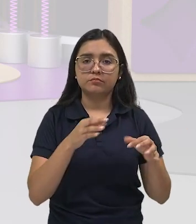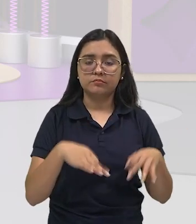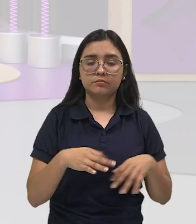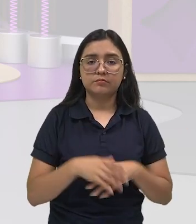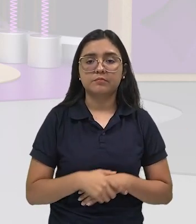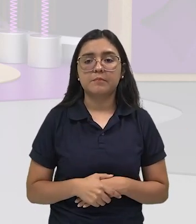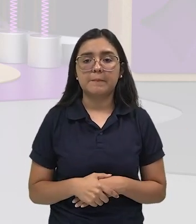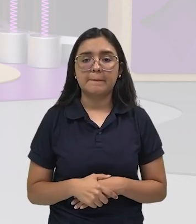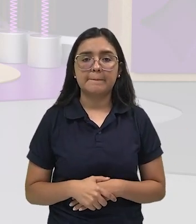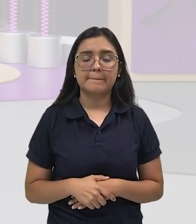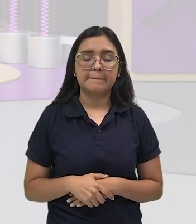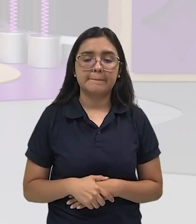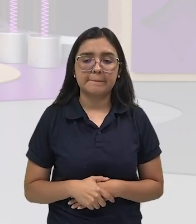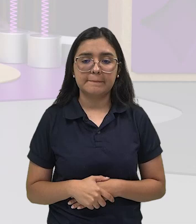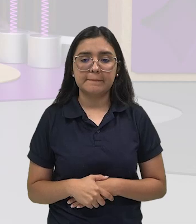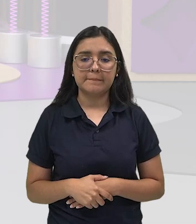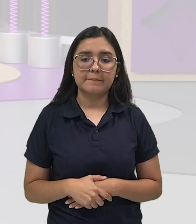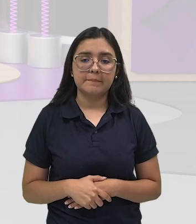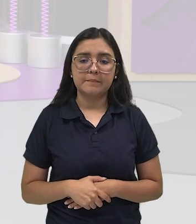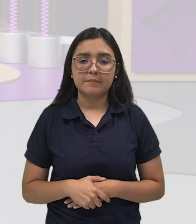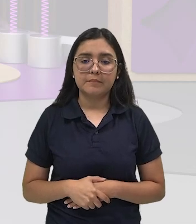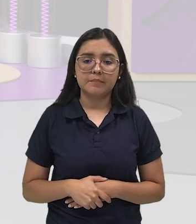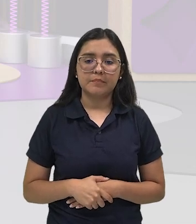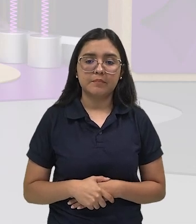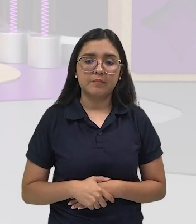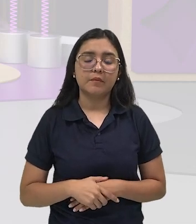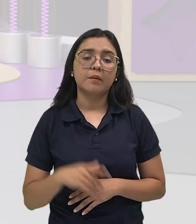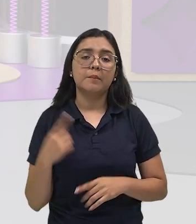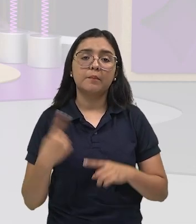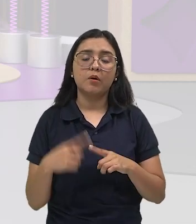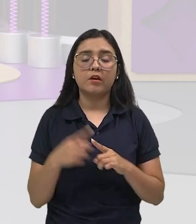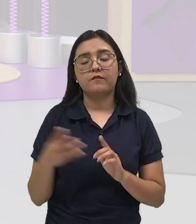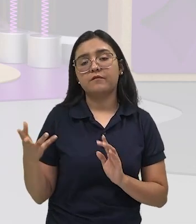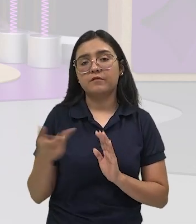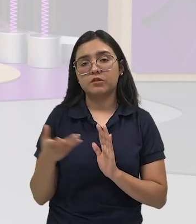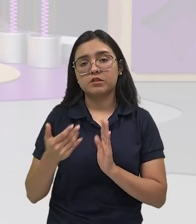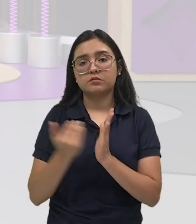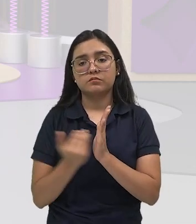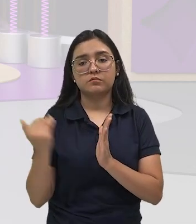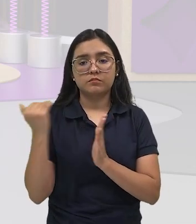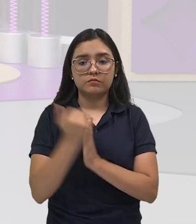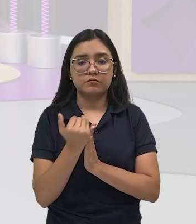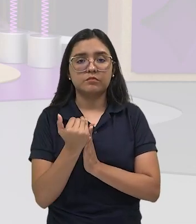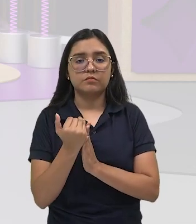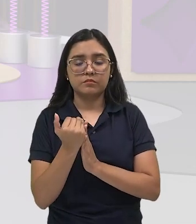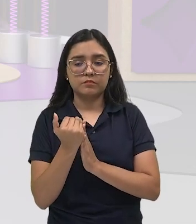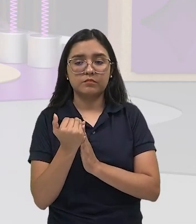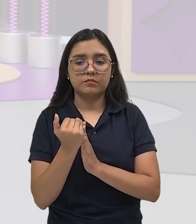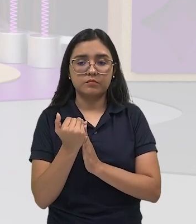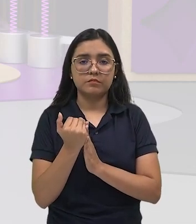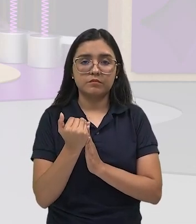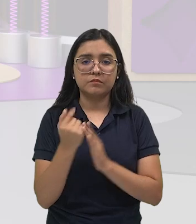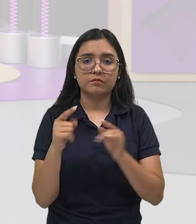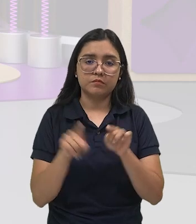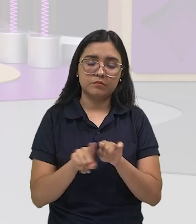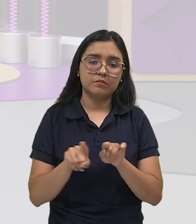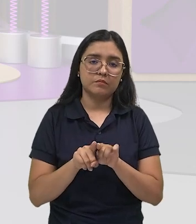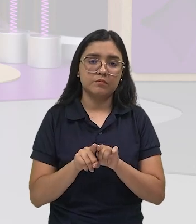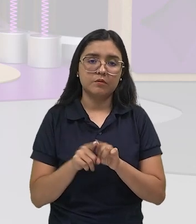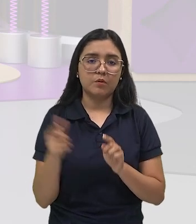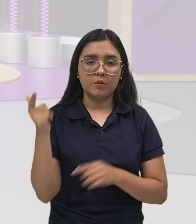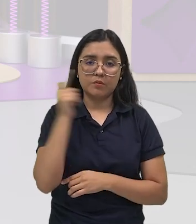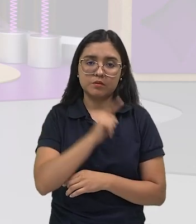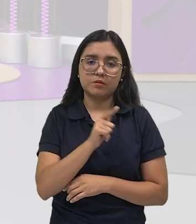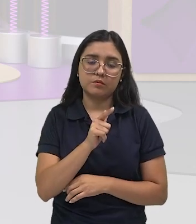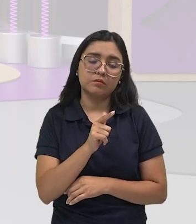iria diminuir, mas ele vai acabar chegando num tempinho, porque ele aumentou a velocidade. Ó. Aumentou um e o outro lá, ainda às vezes até ganha.